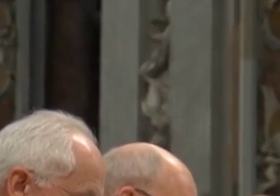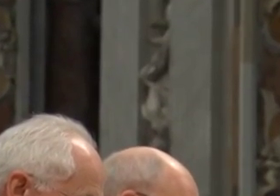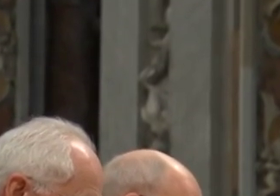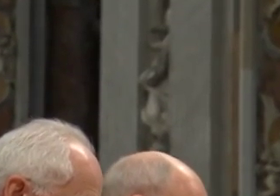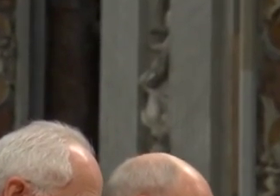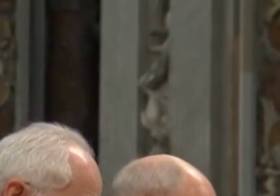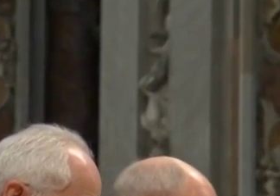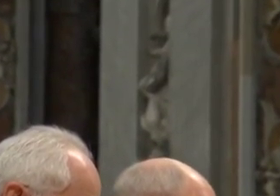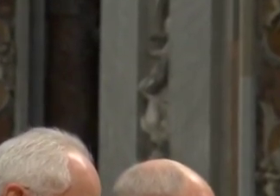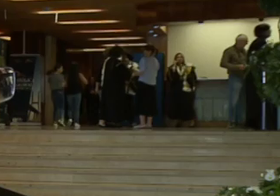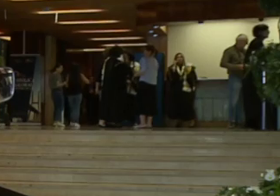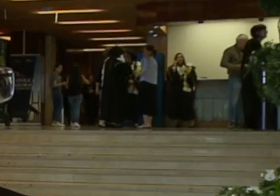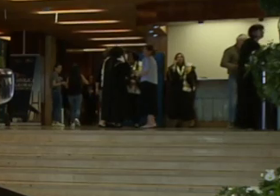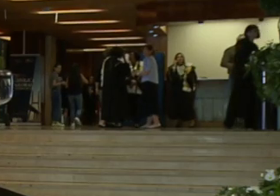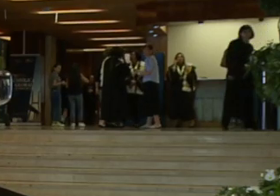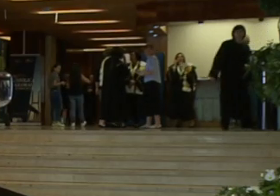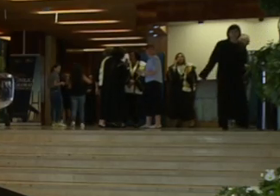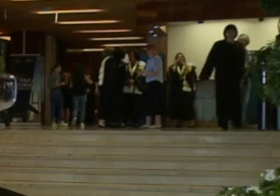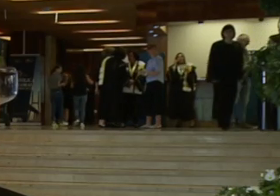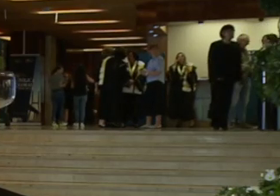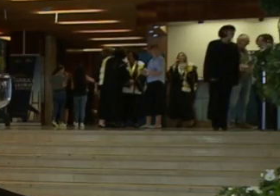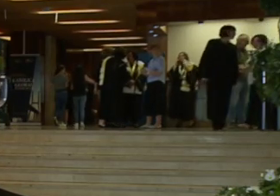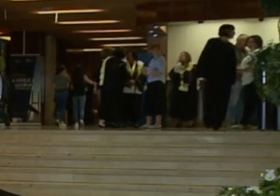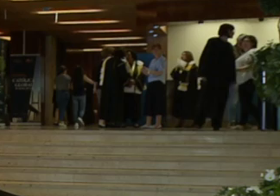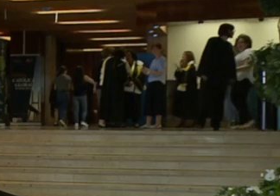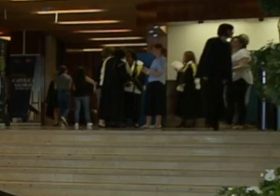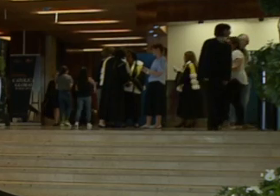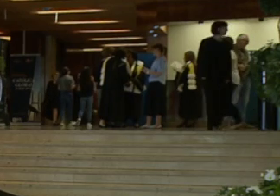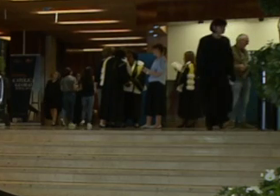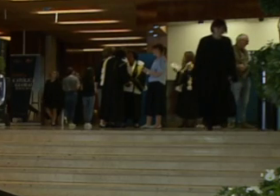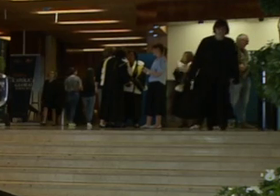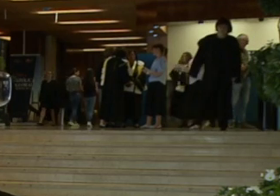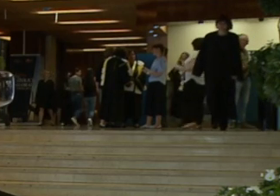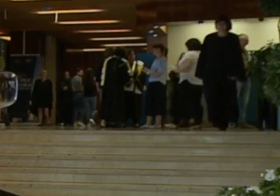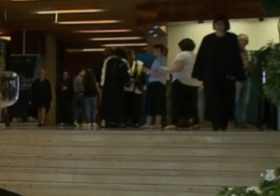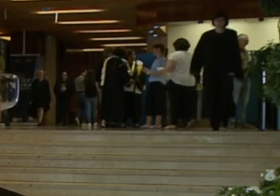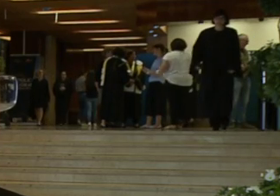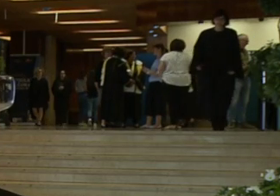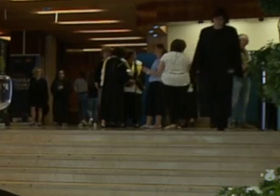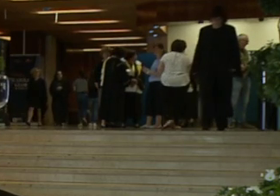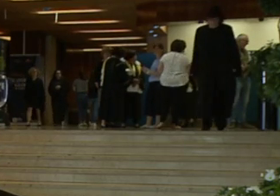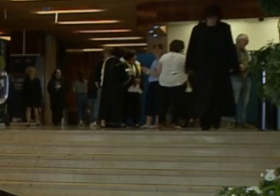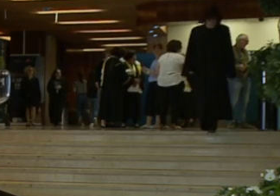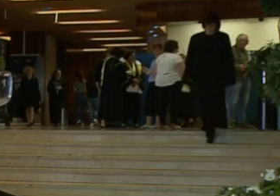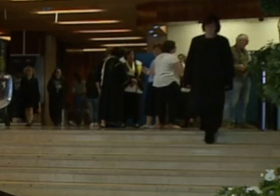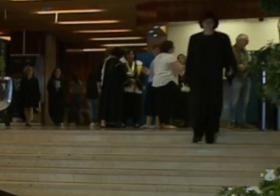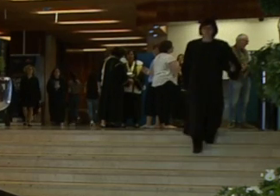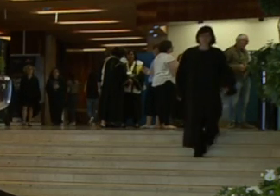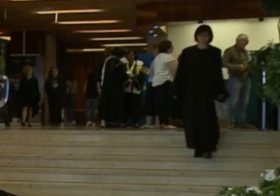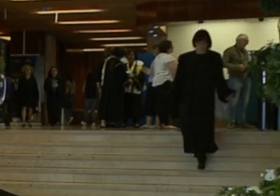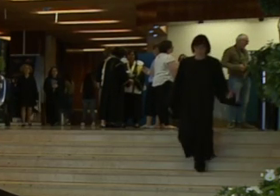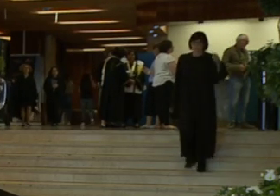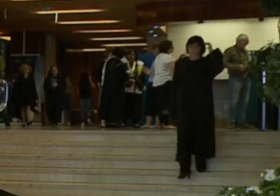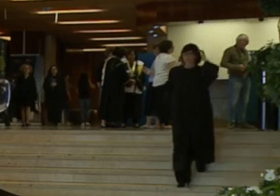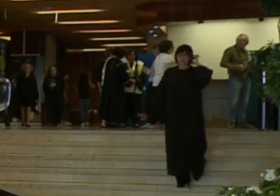com cardeais e eleitores. Eu creio que este alargamento do Colégio Cardinalício a cardeais